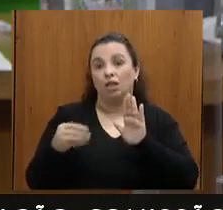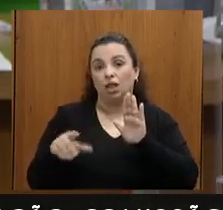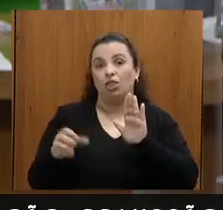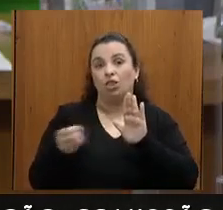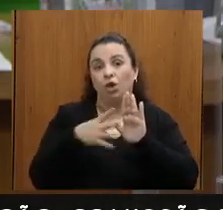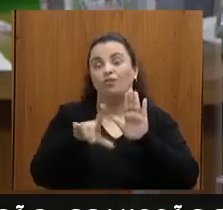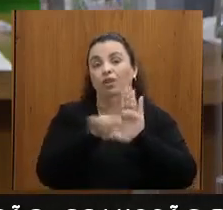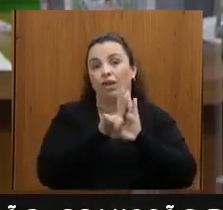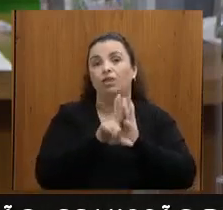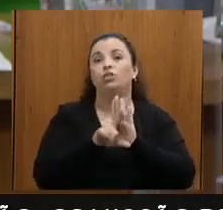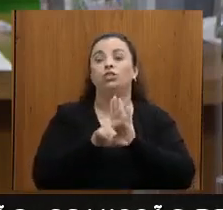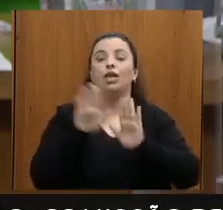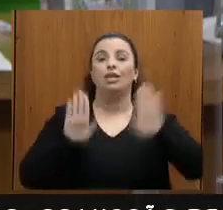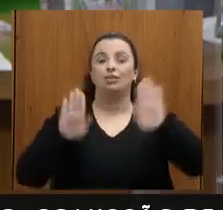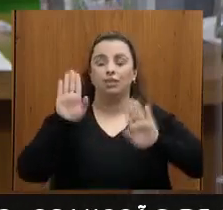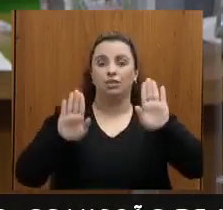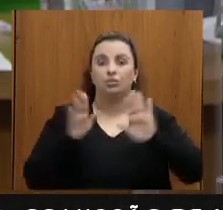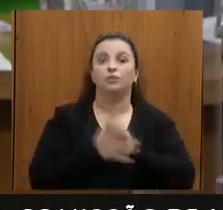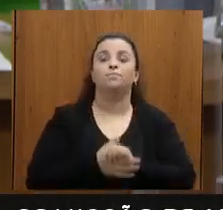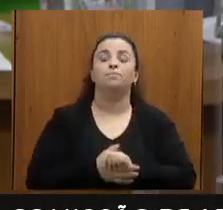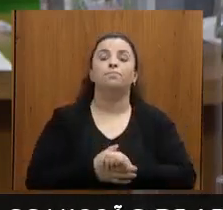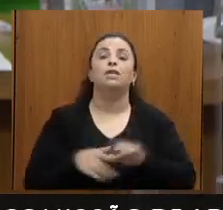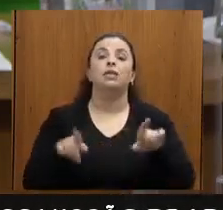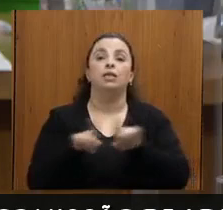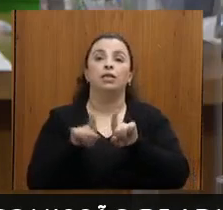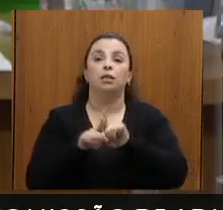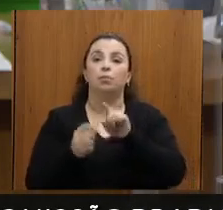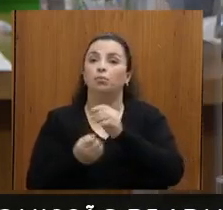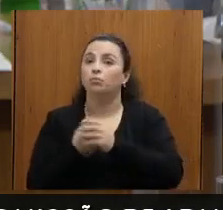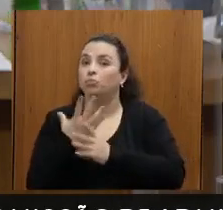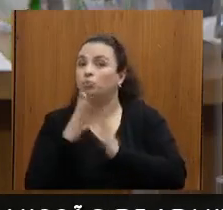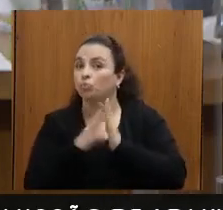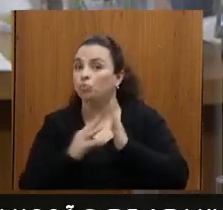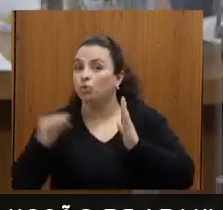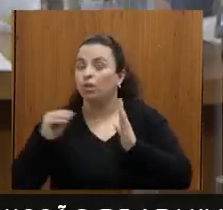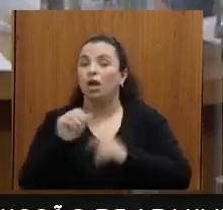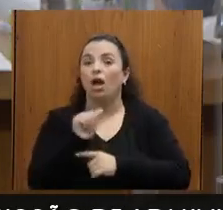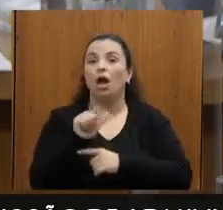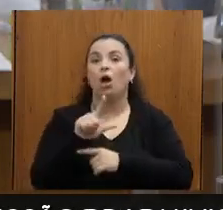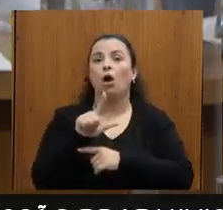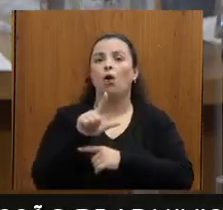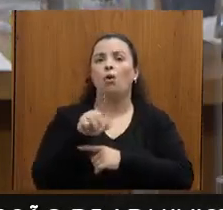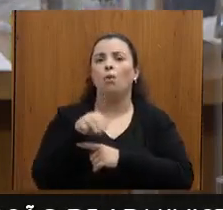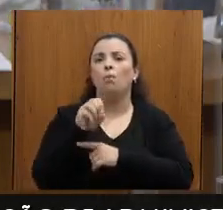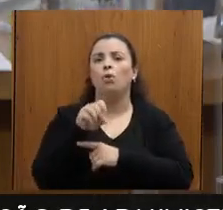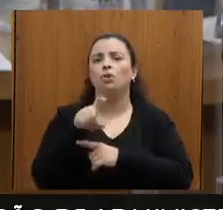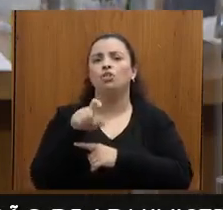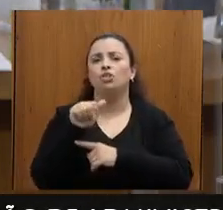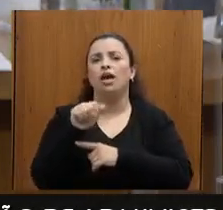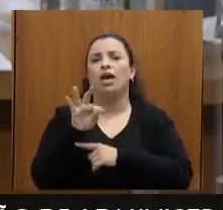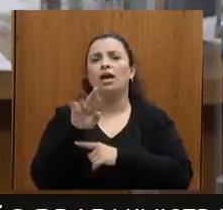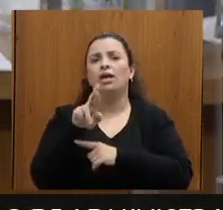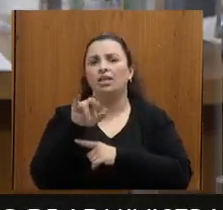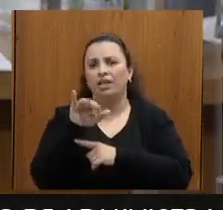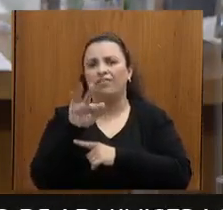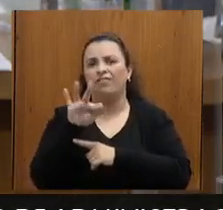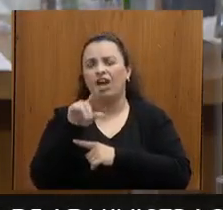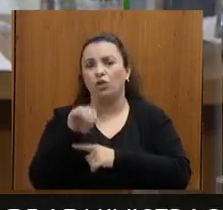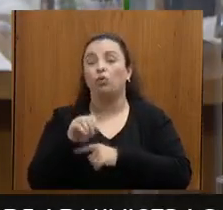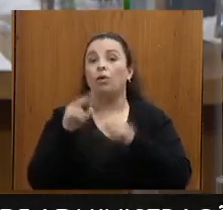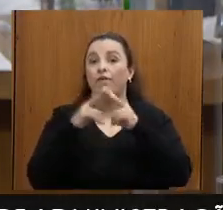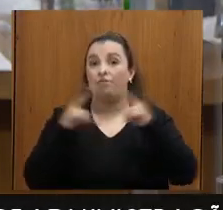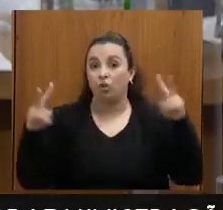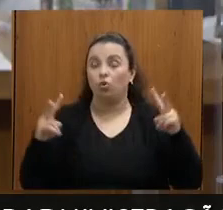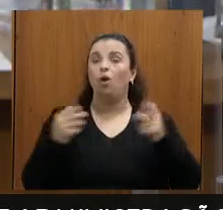transporte administrativo, a implantação do modelo de almoxarifado virtual, que vai permitir mais agilidade e